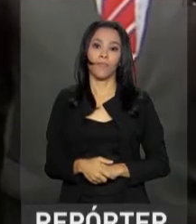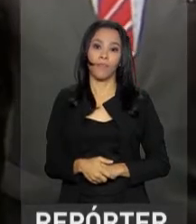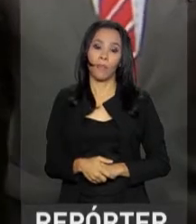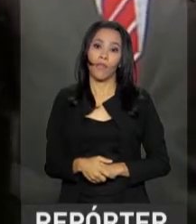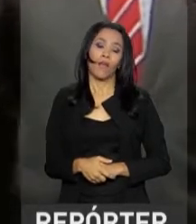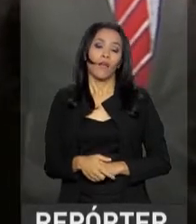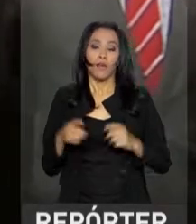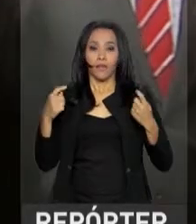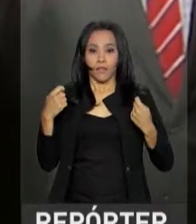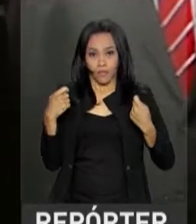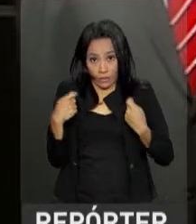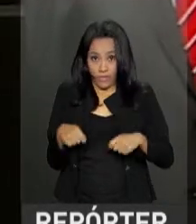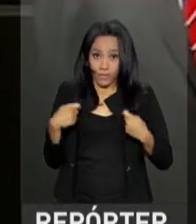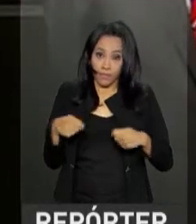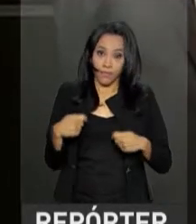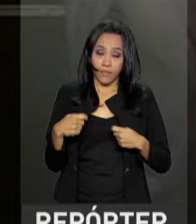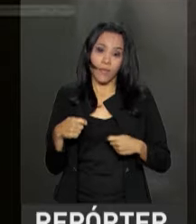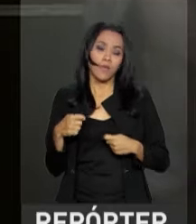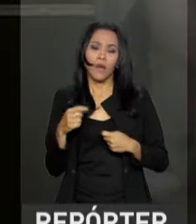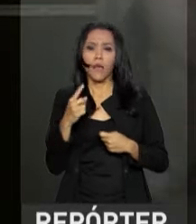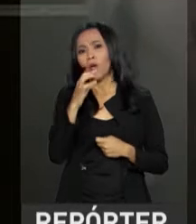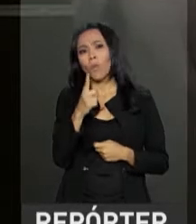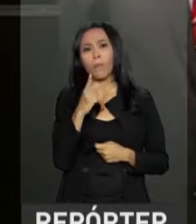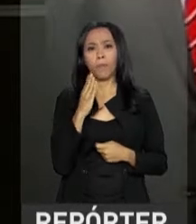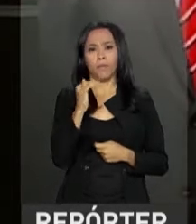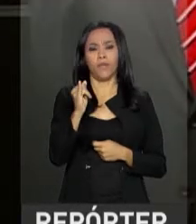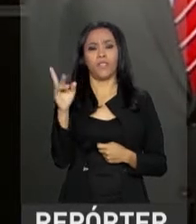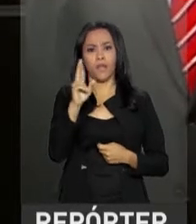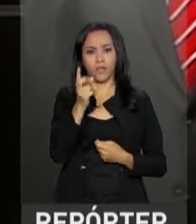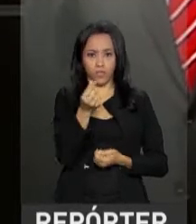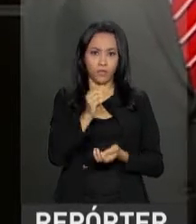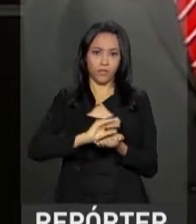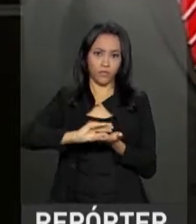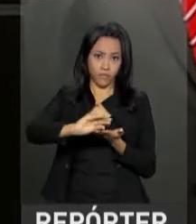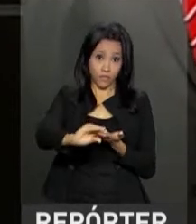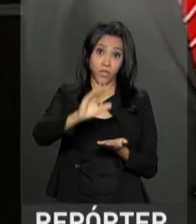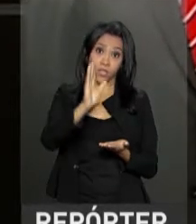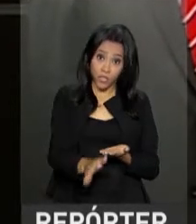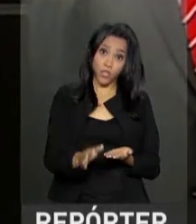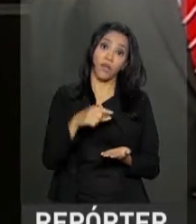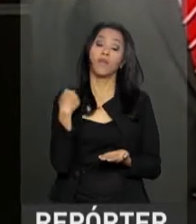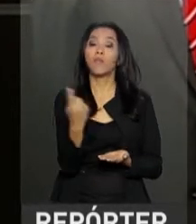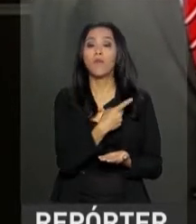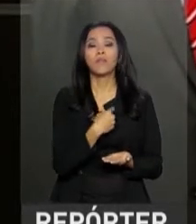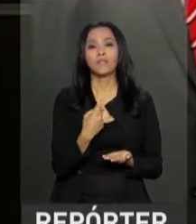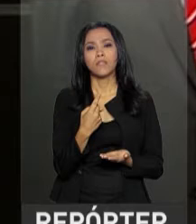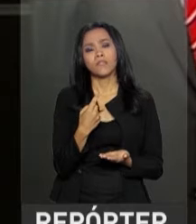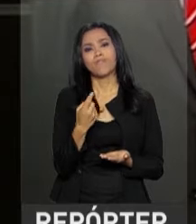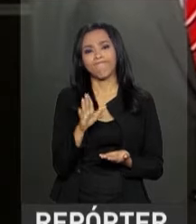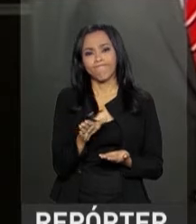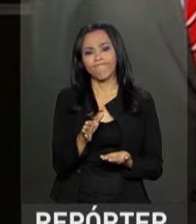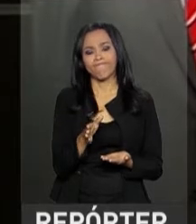necessidades ficam em torno de 1 bilhão de reais é que nós já estamos destinando muito proximamente